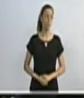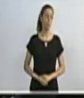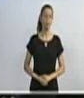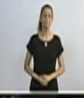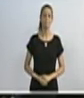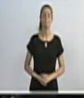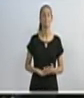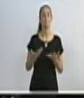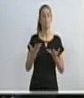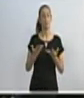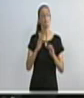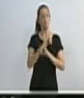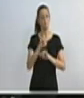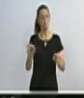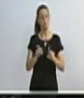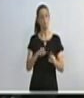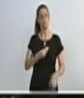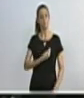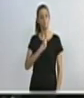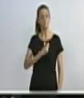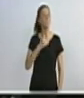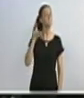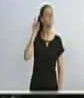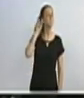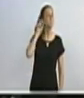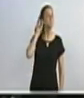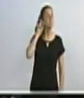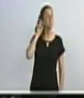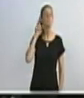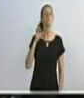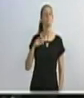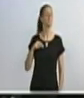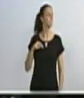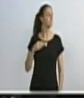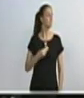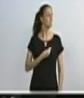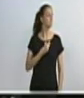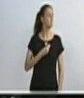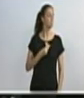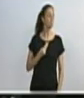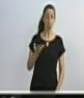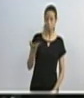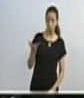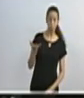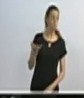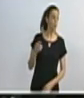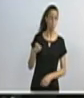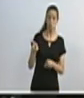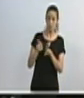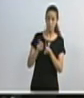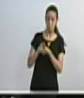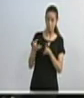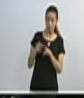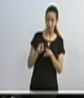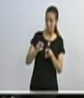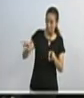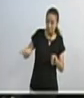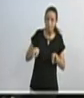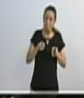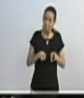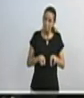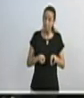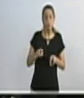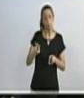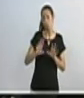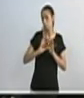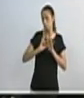Quero registrar também a presença do vereador Yates Mantel, que está no plenário. Pergunto se Vossa Excelência quer fazer com parte aqui da mesa. Fica à vontade.